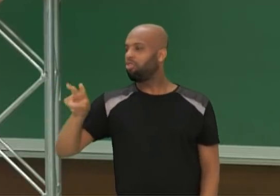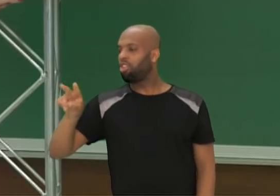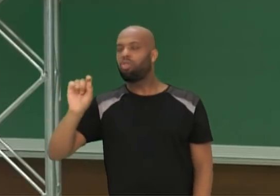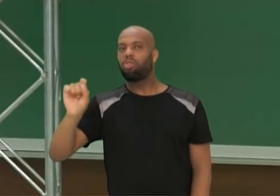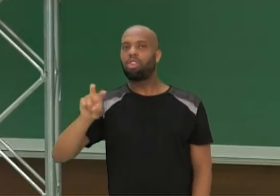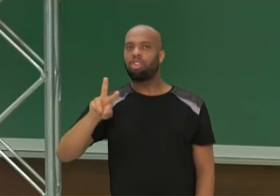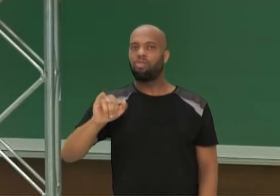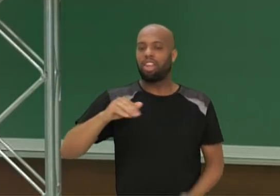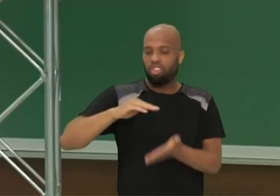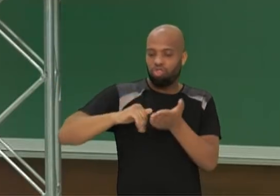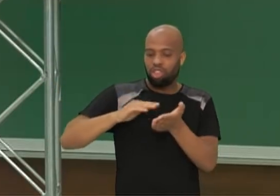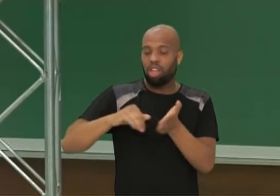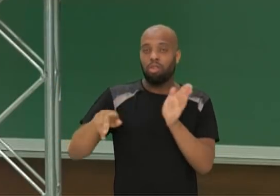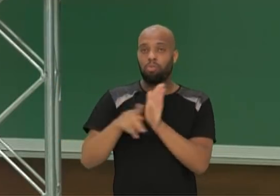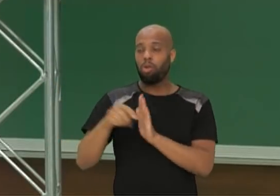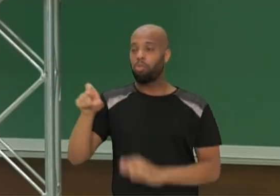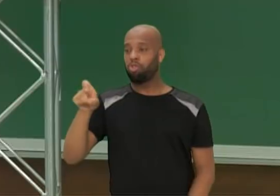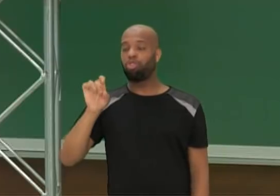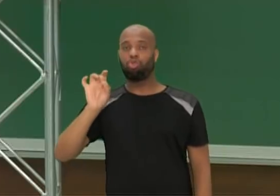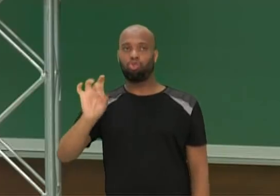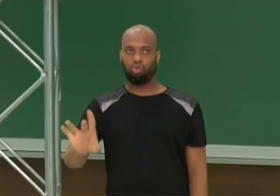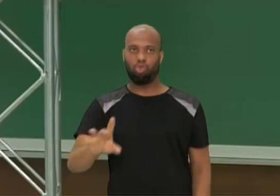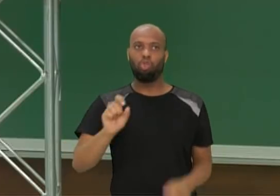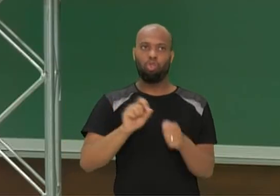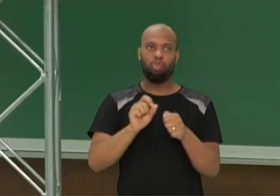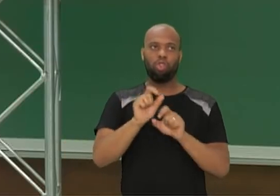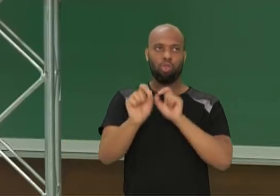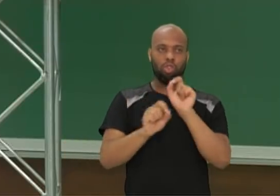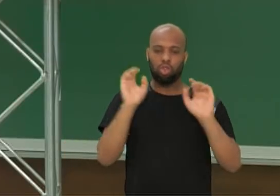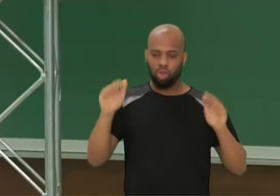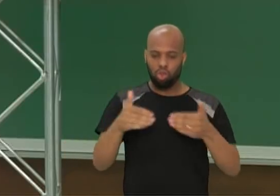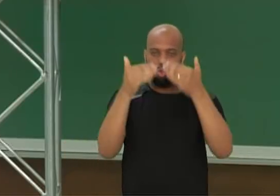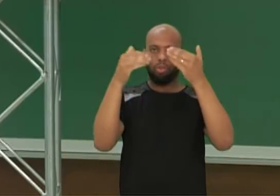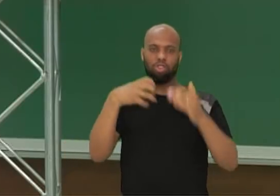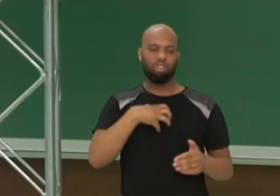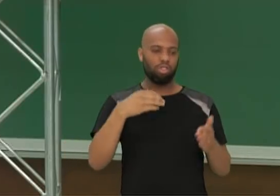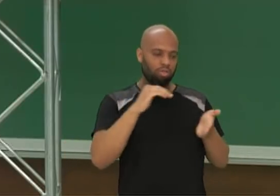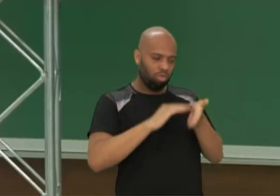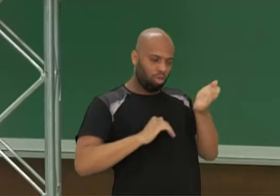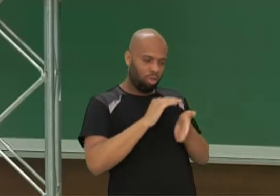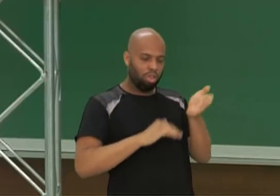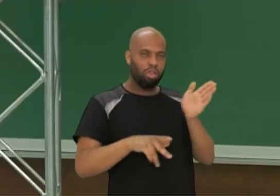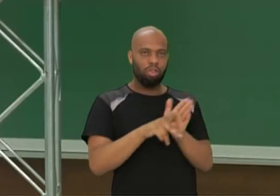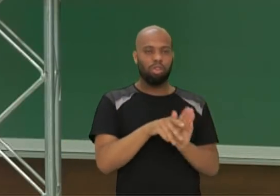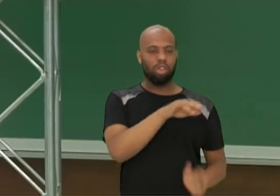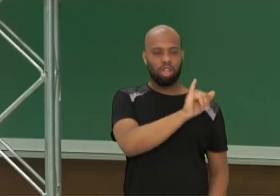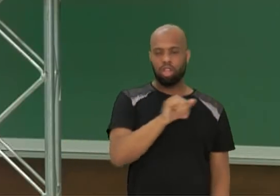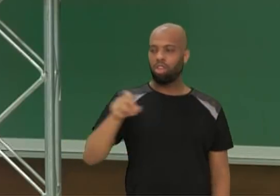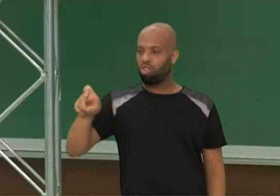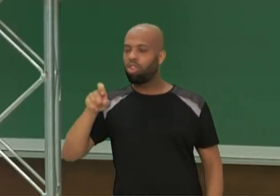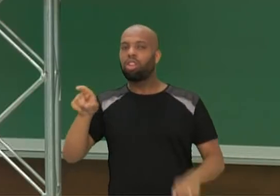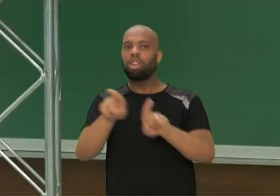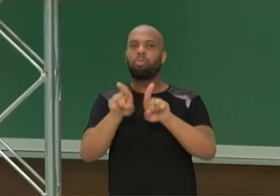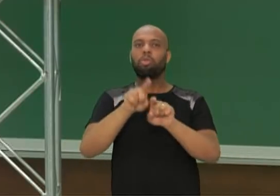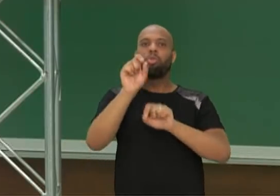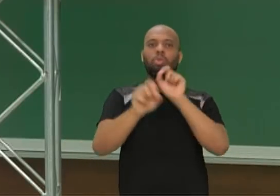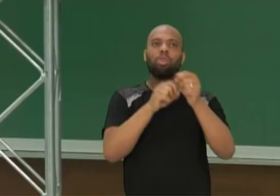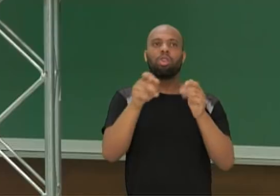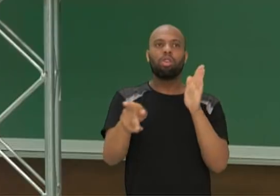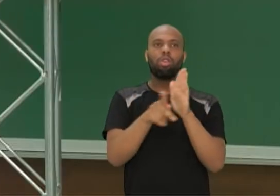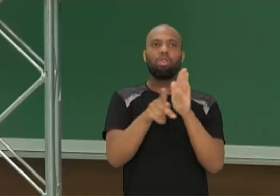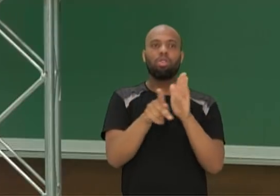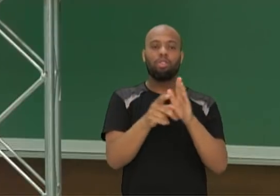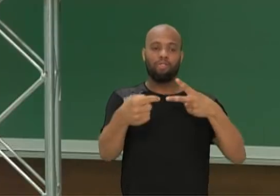você vai subtrair somente do x. Então, vejam que a gente faz a compensação subtraindo do x e do y os valores de x e